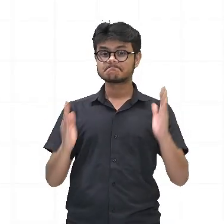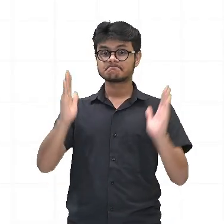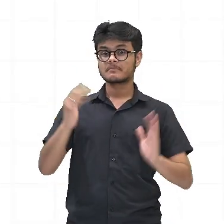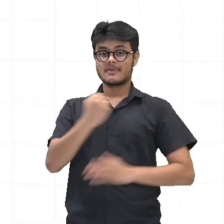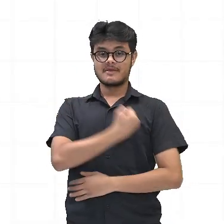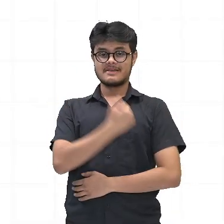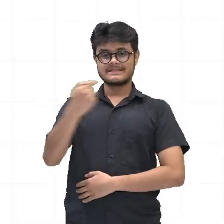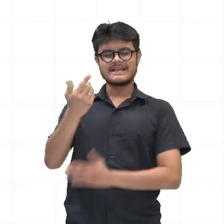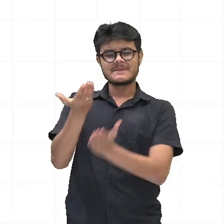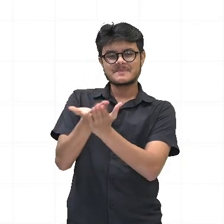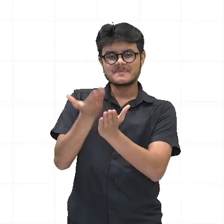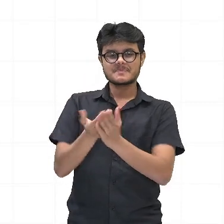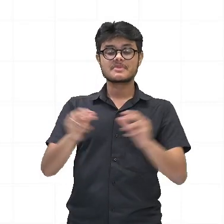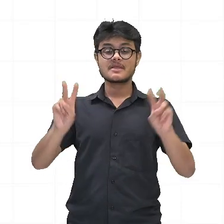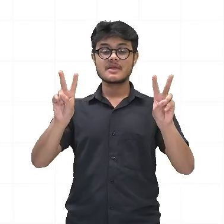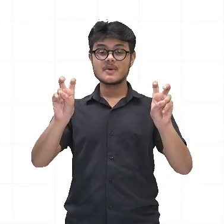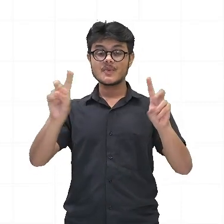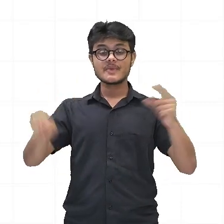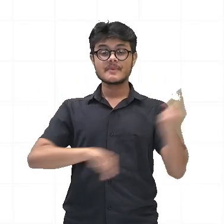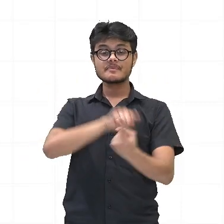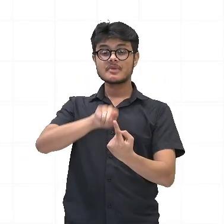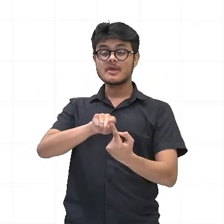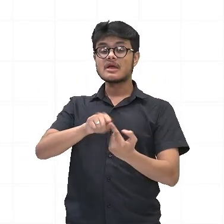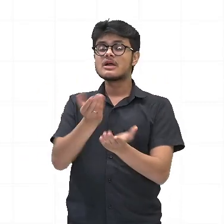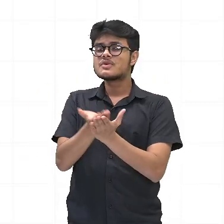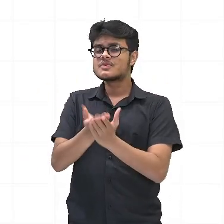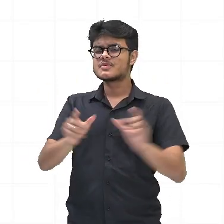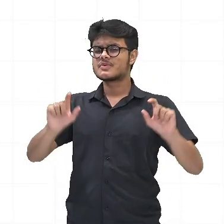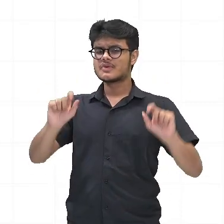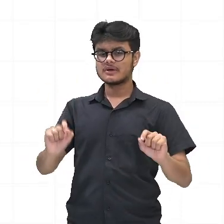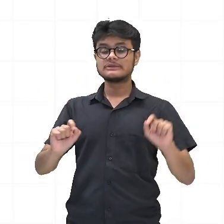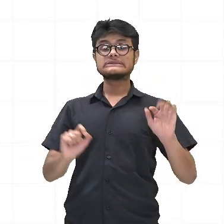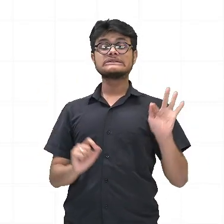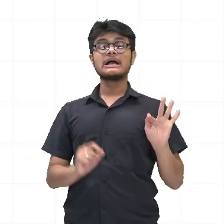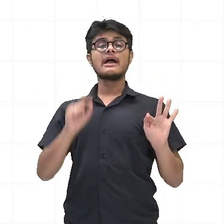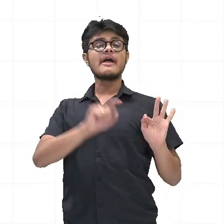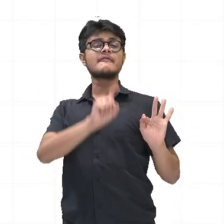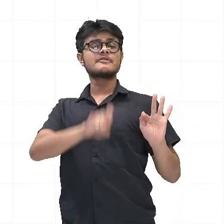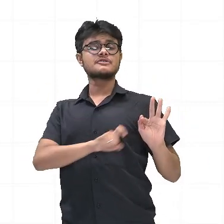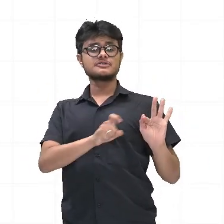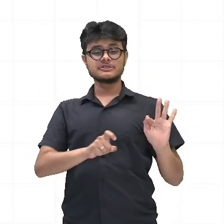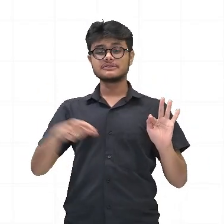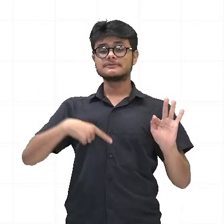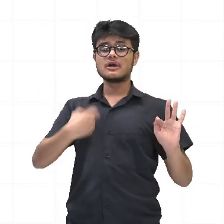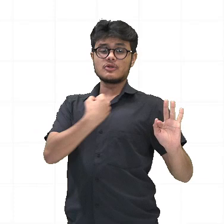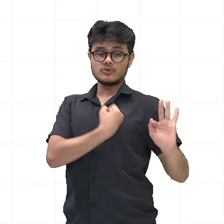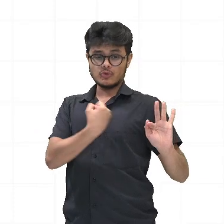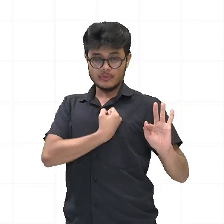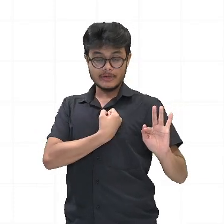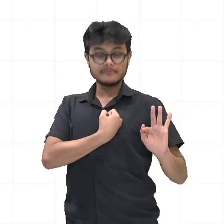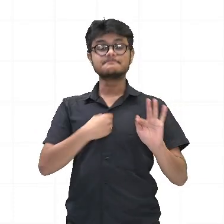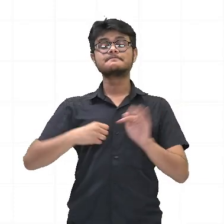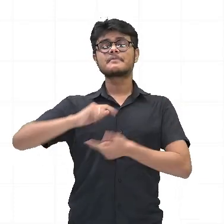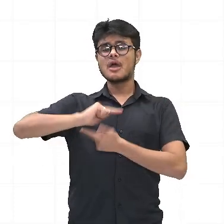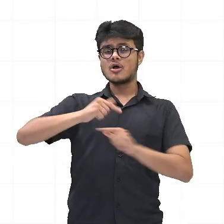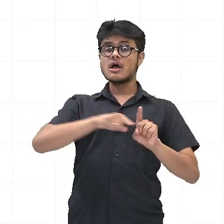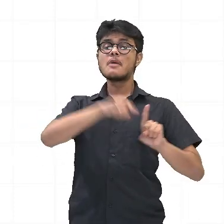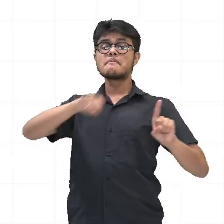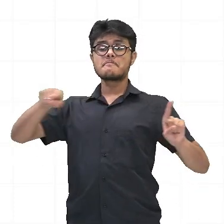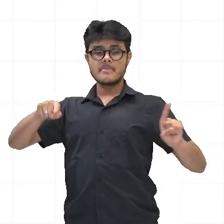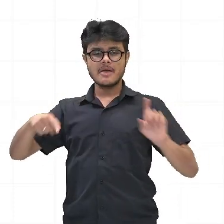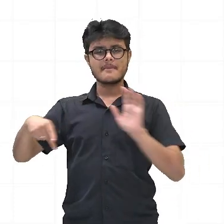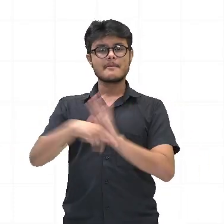Aula de número 7, o objeto de conhecimento, funções, representação numérica, algébrica